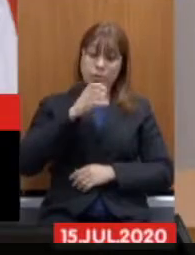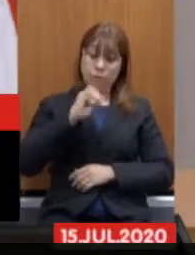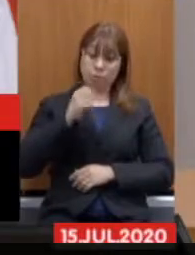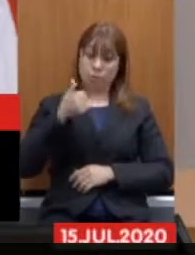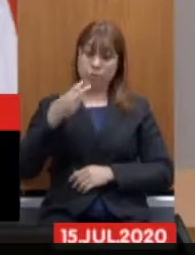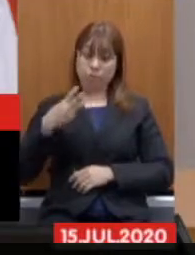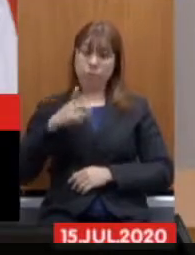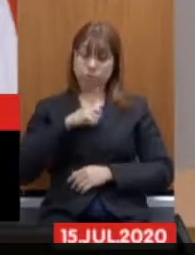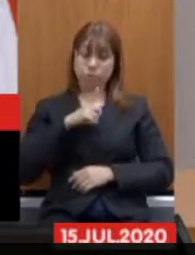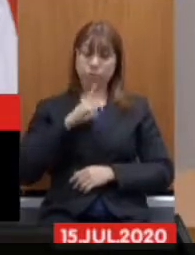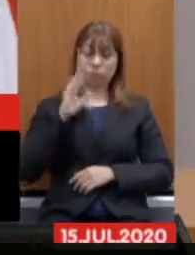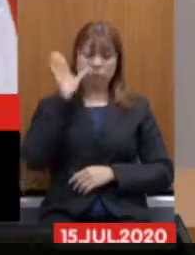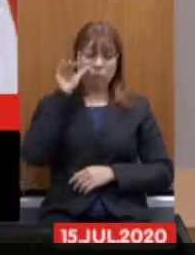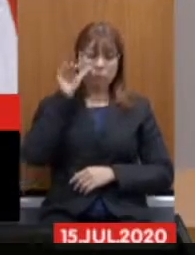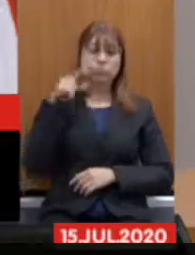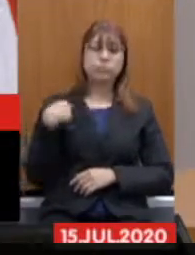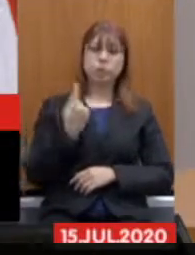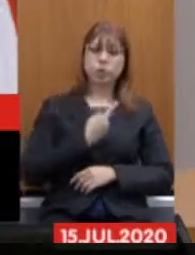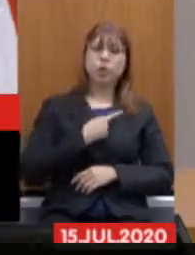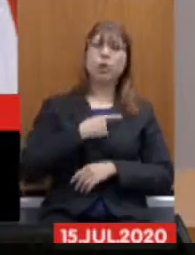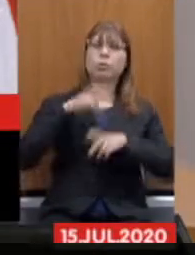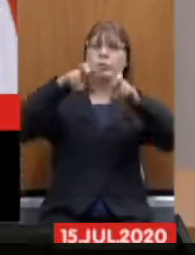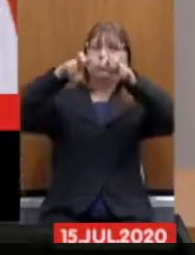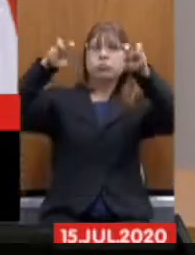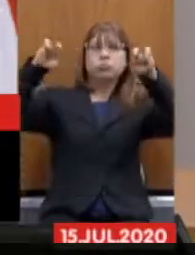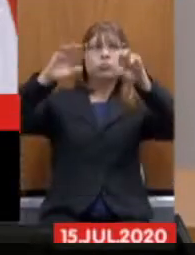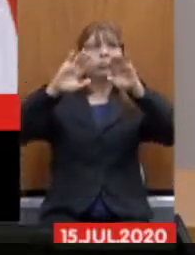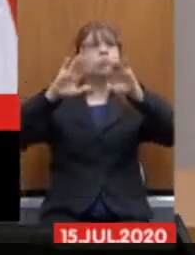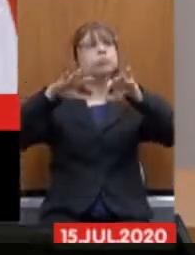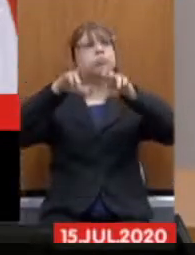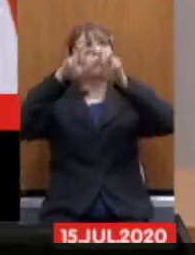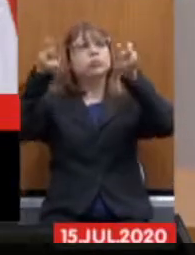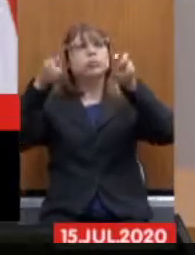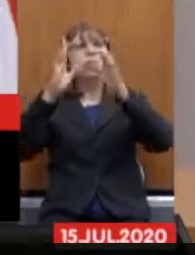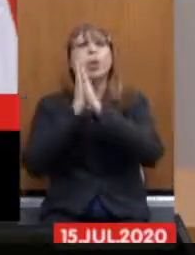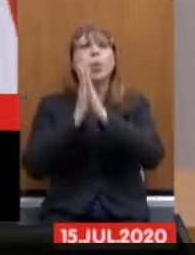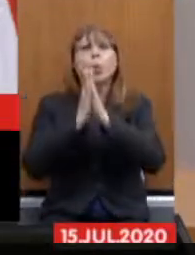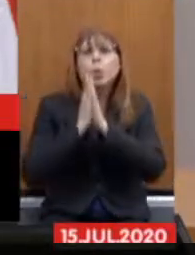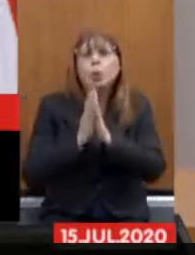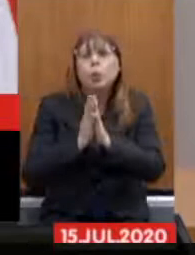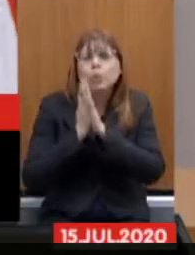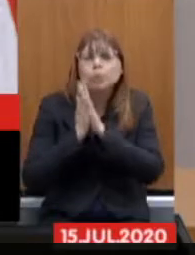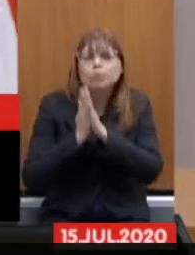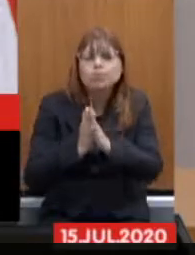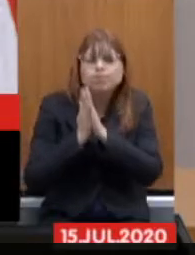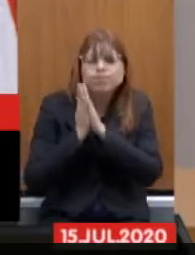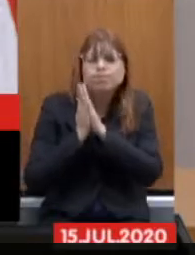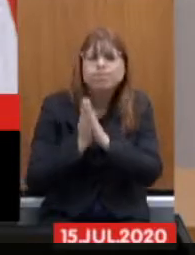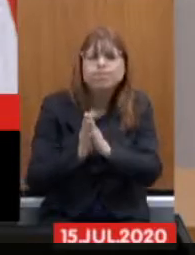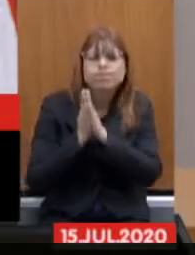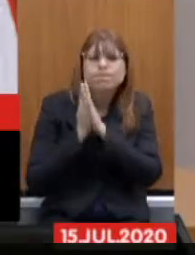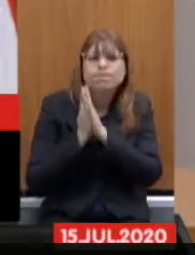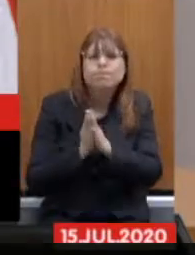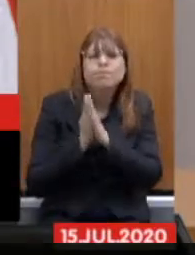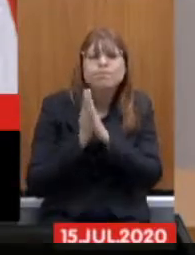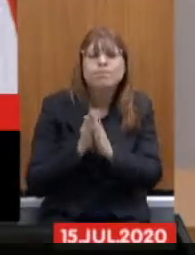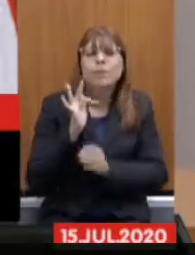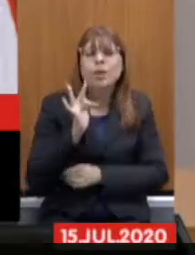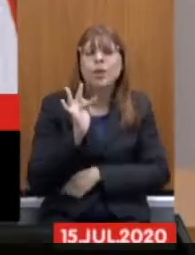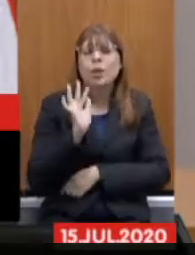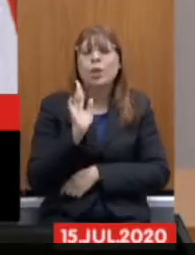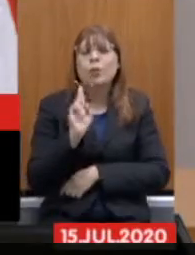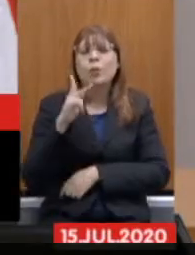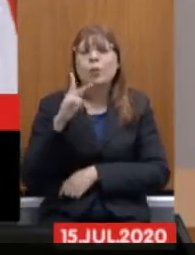2013 nós lá nas galerias implorando implorando para que o fundo tem que não